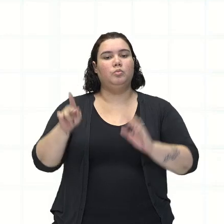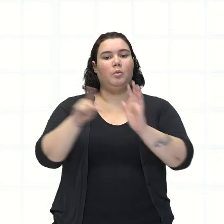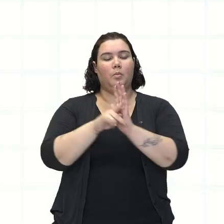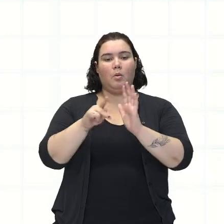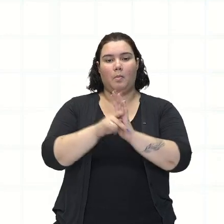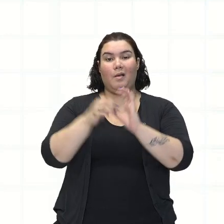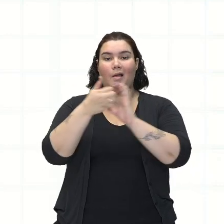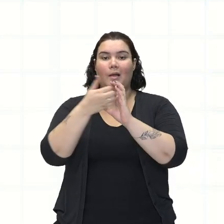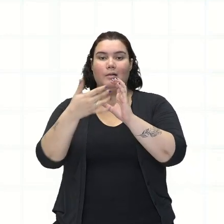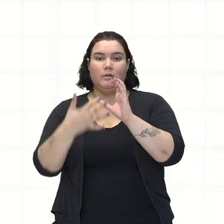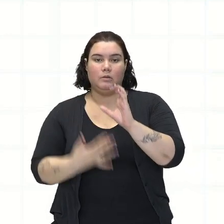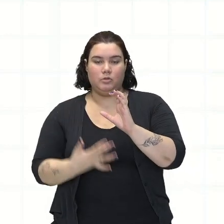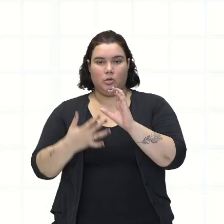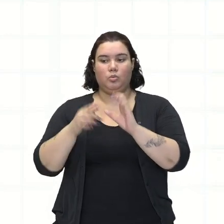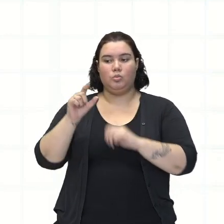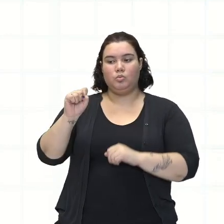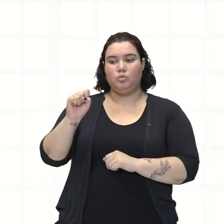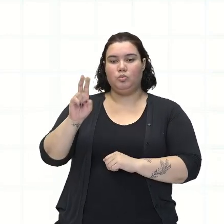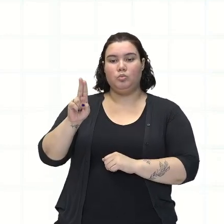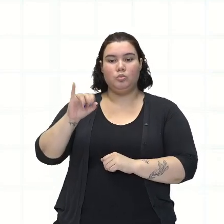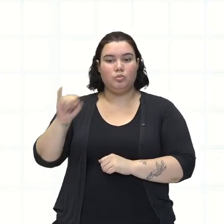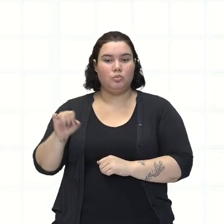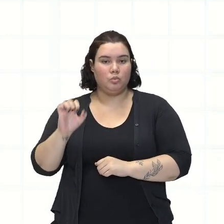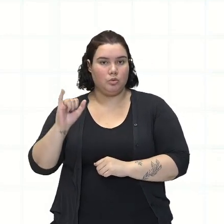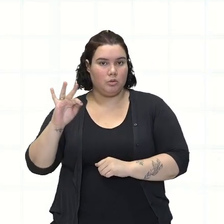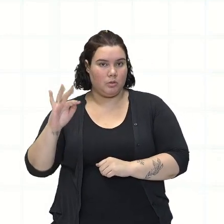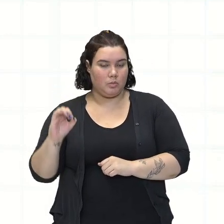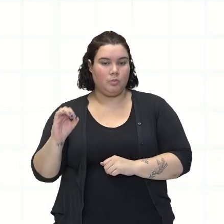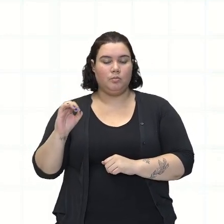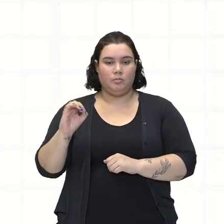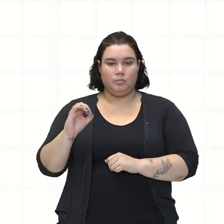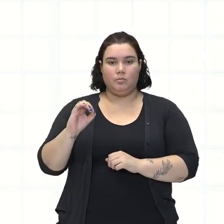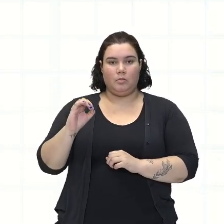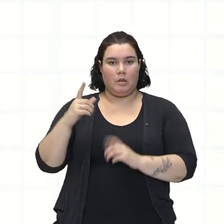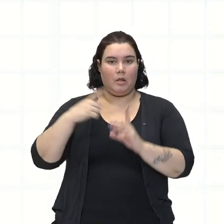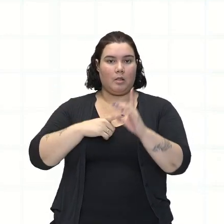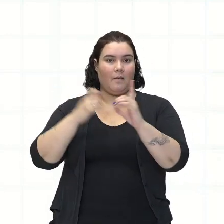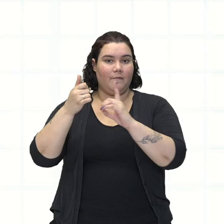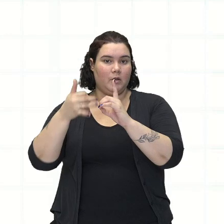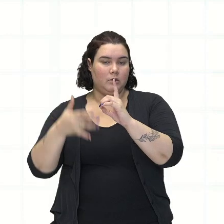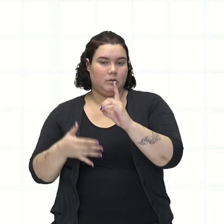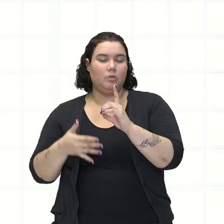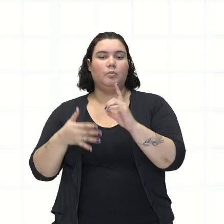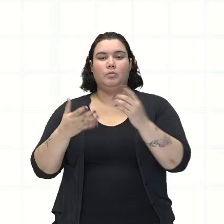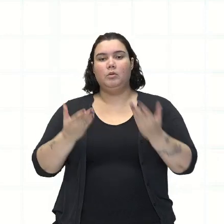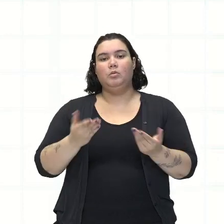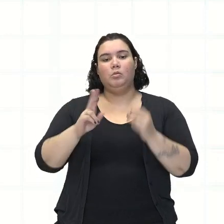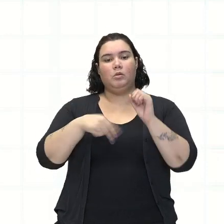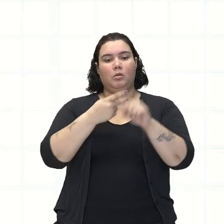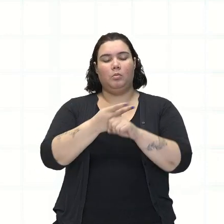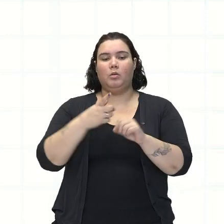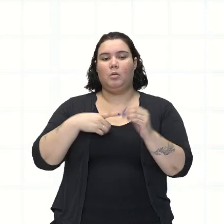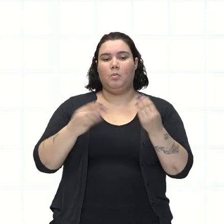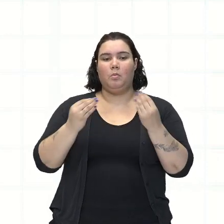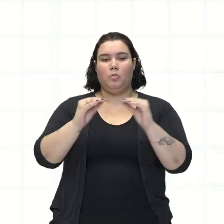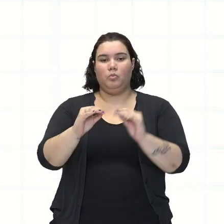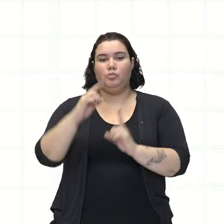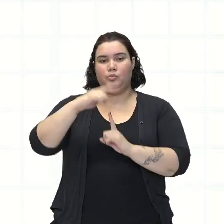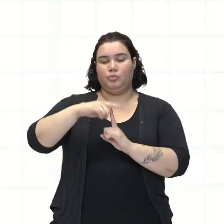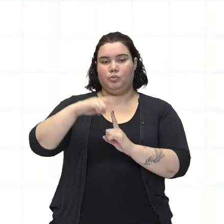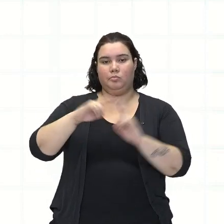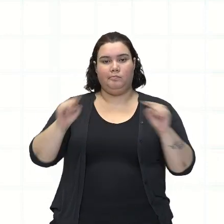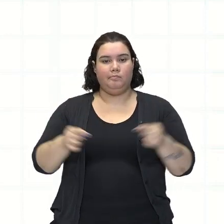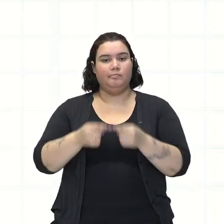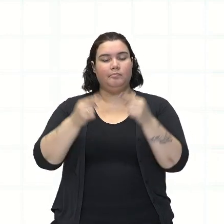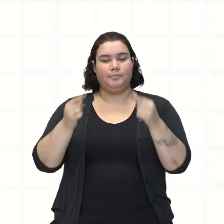característica, para definir o que é esse sujeito. A partir disso, eu tenho um predicado nominal. Muito atentos